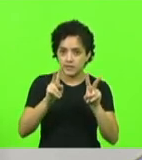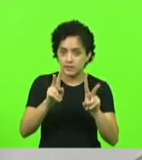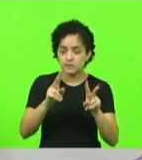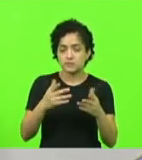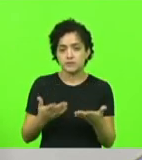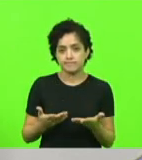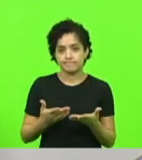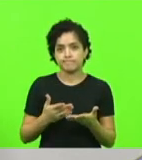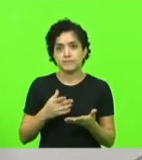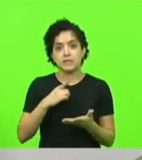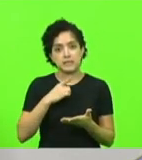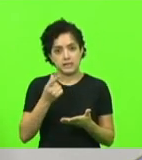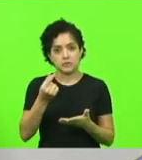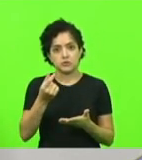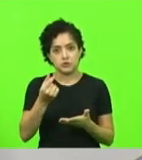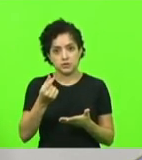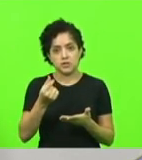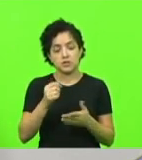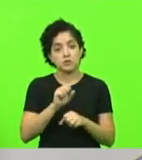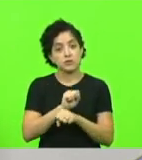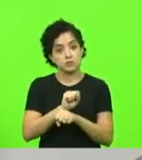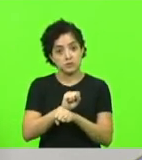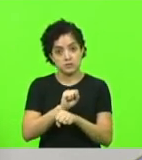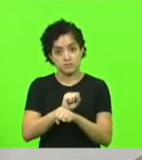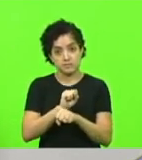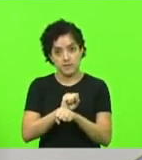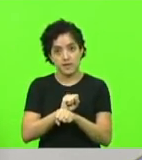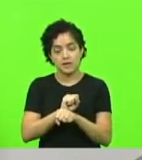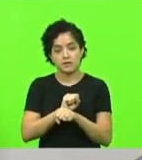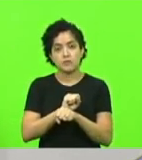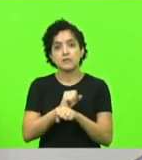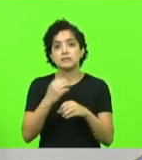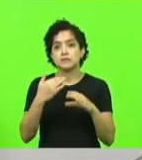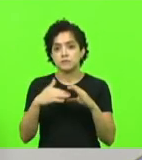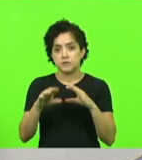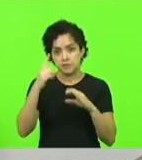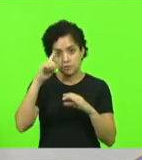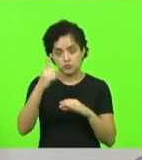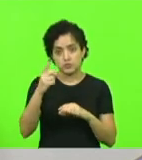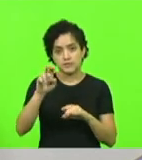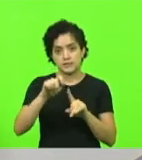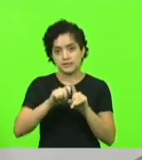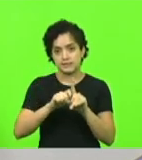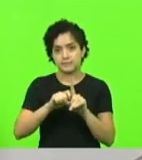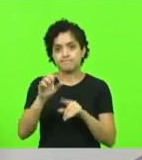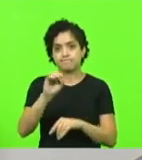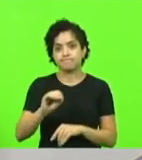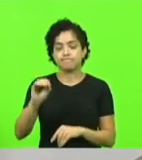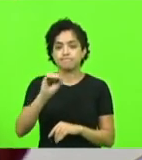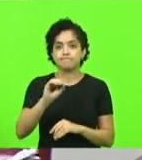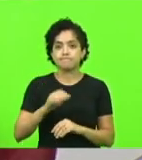isso. Espero, governador, que seja enviado até o dia 15 de outubro. Obrigada.